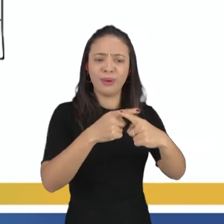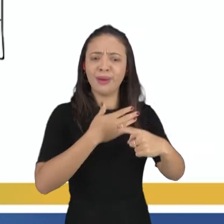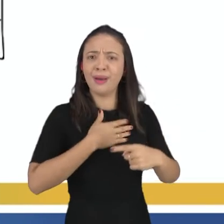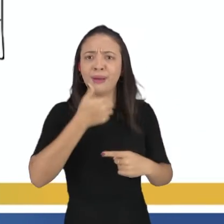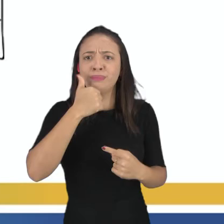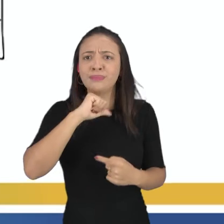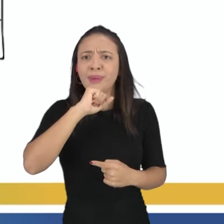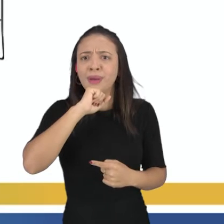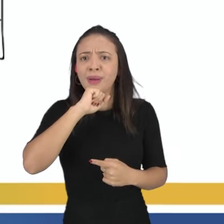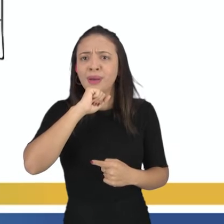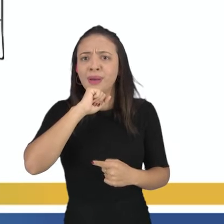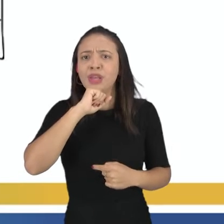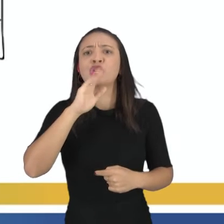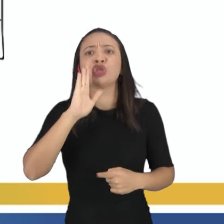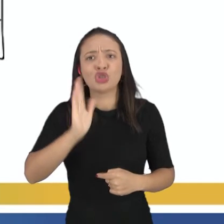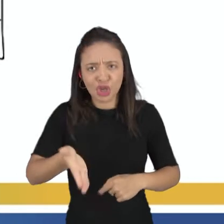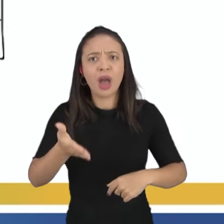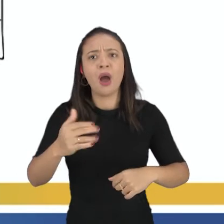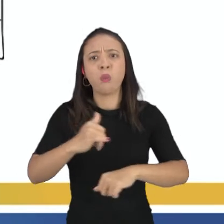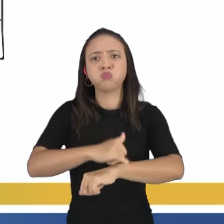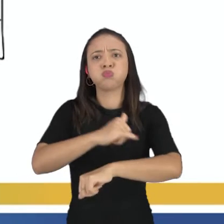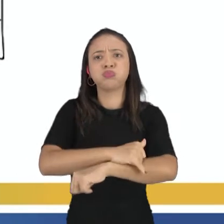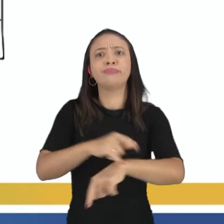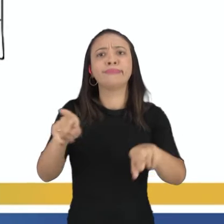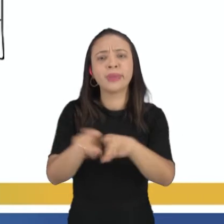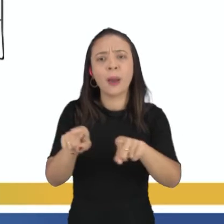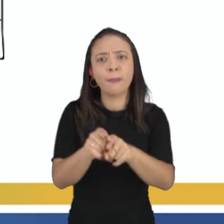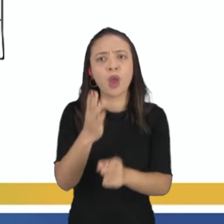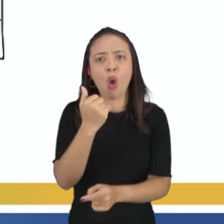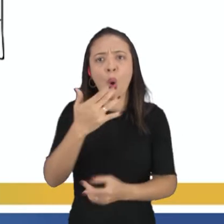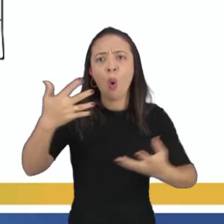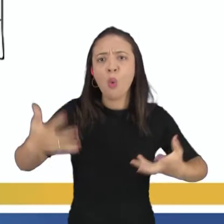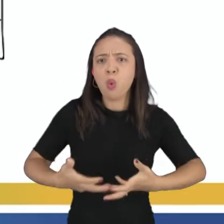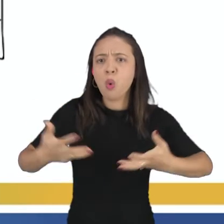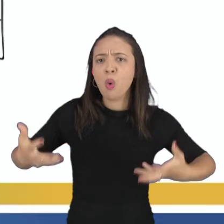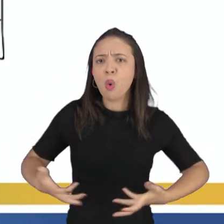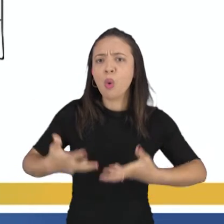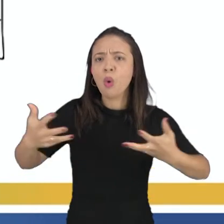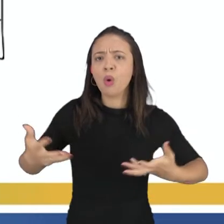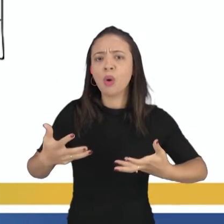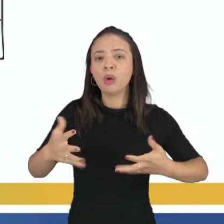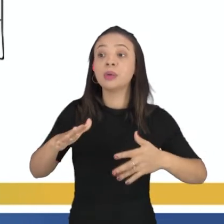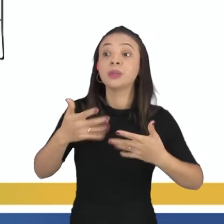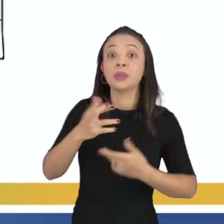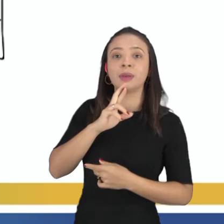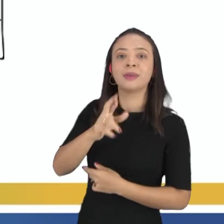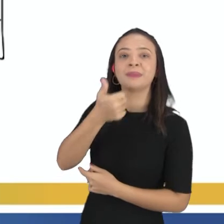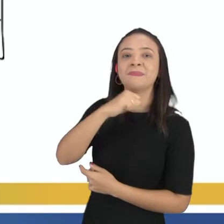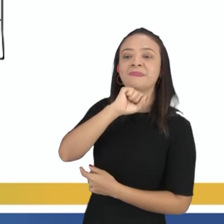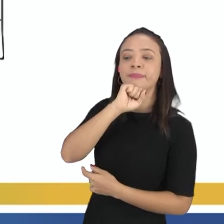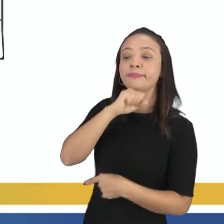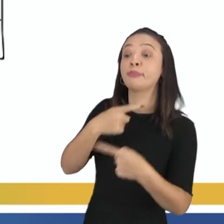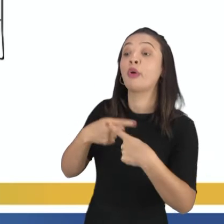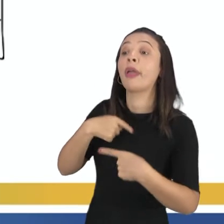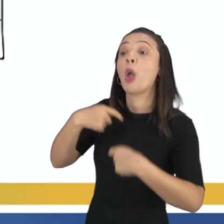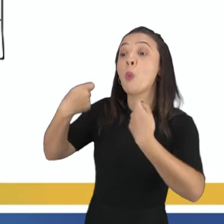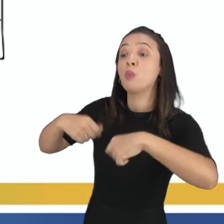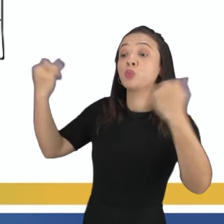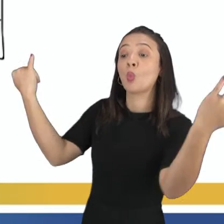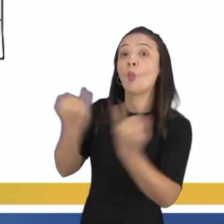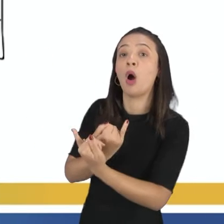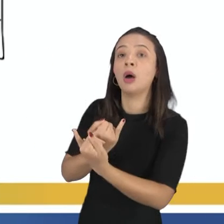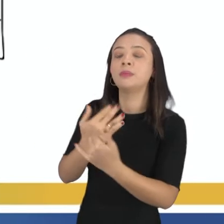ela, que é mais forte do que eu, está comendo verduras e legumes? E aí ela responde, para emagrecer. Então